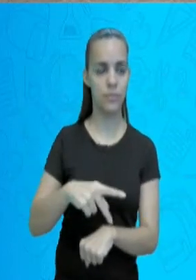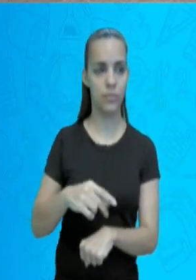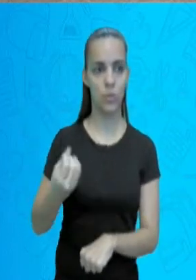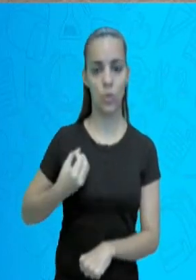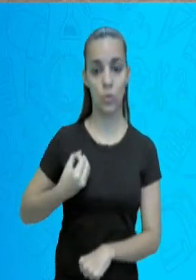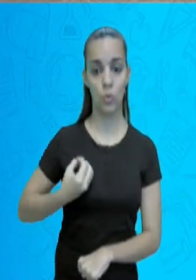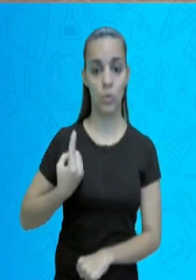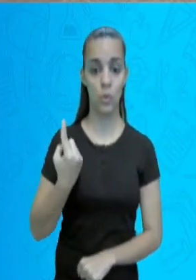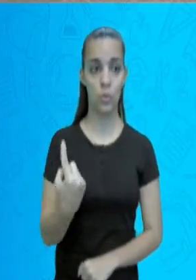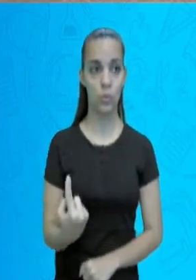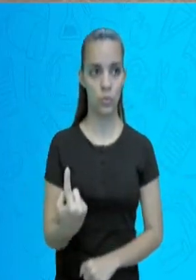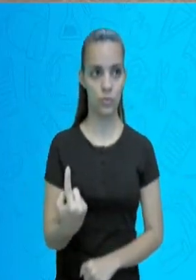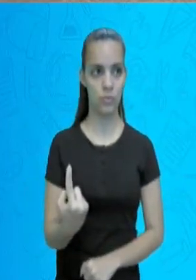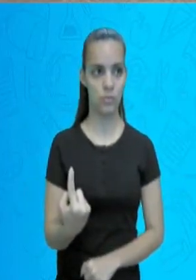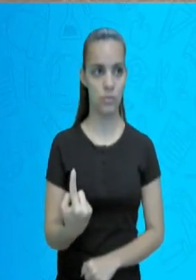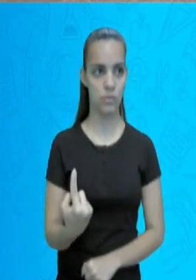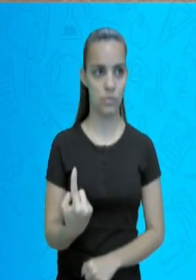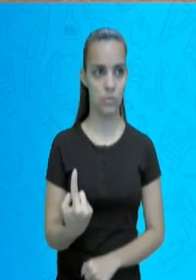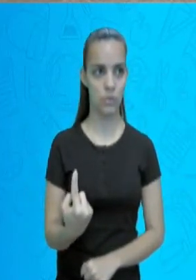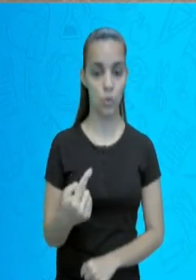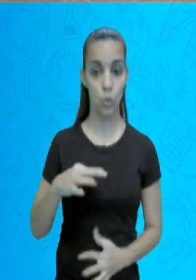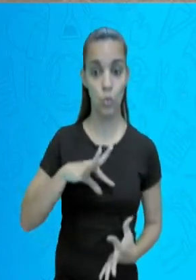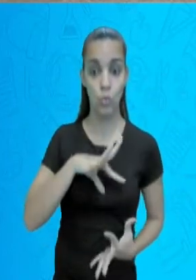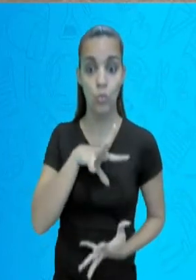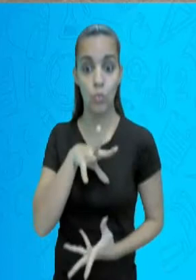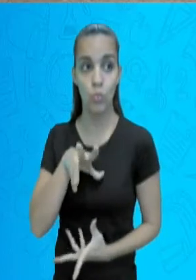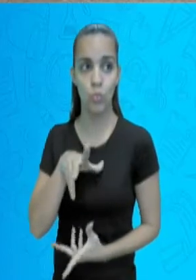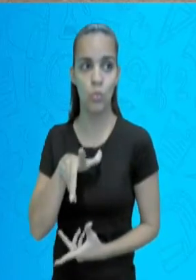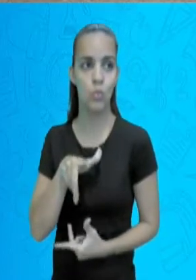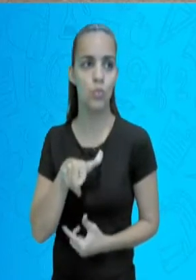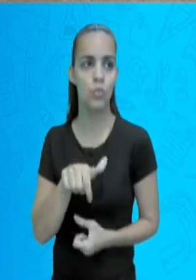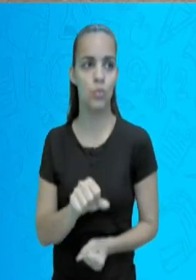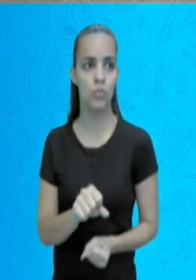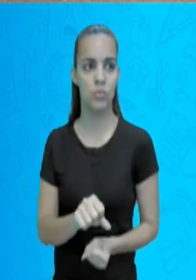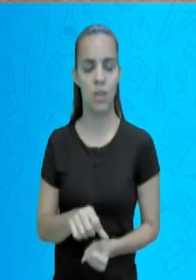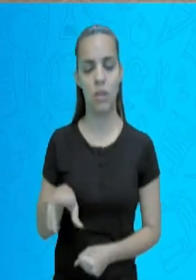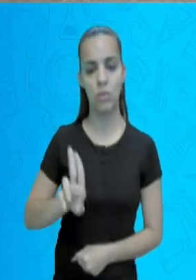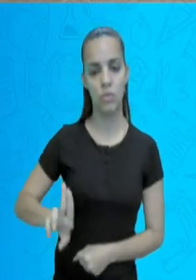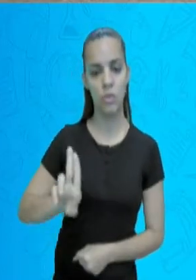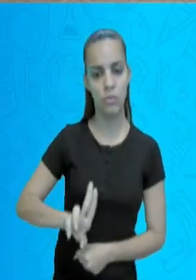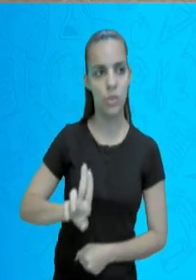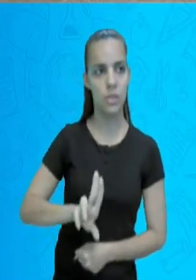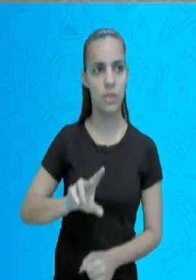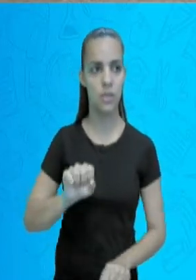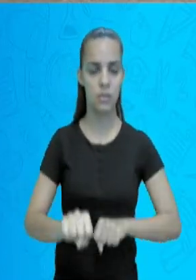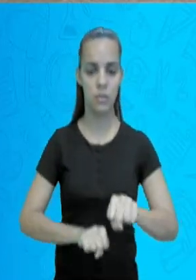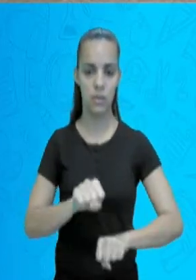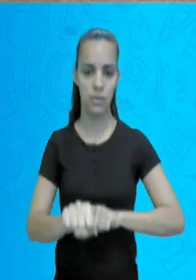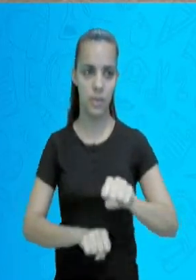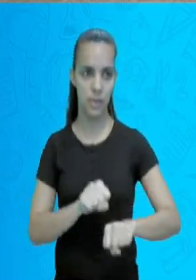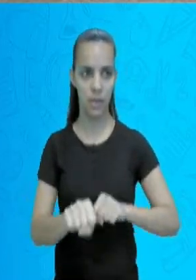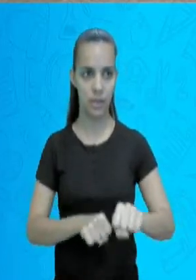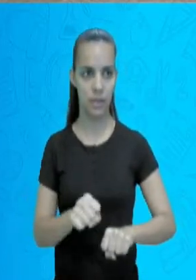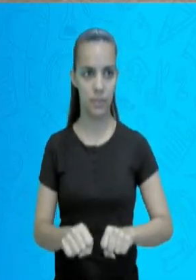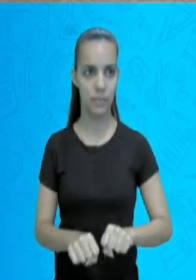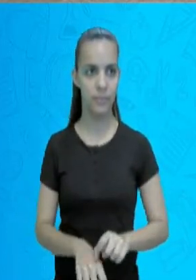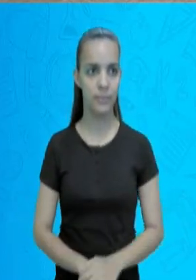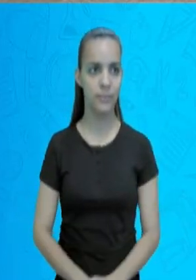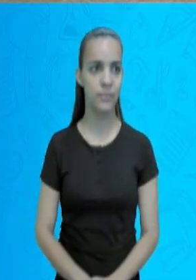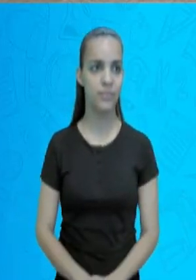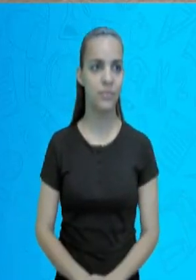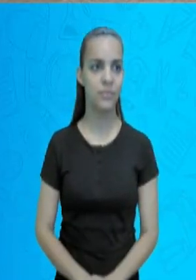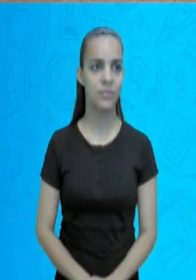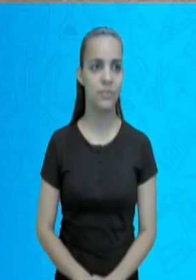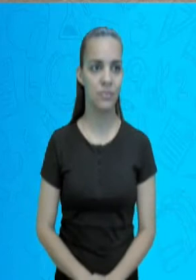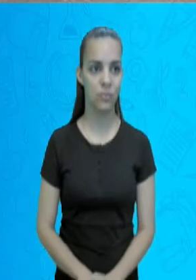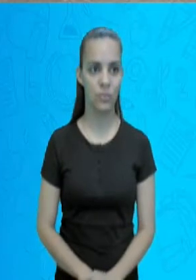número 1 do mundo em utilização da bicicleta